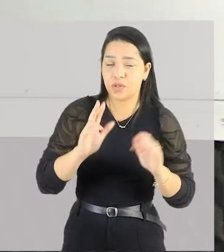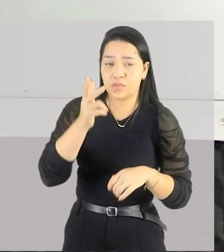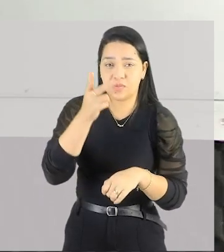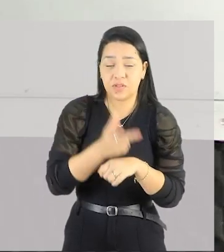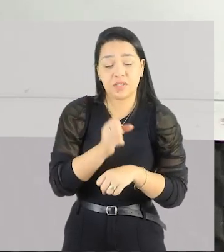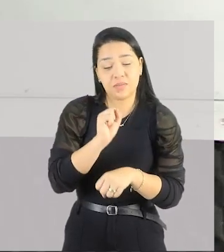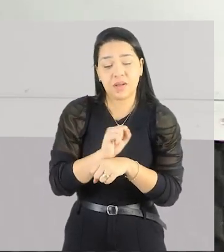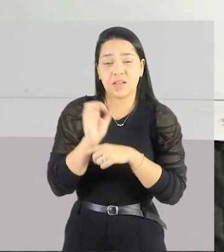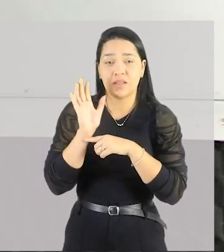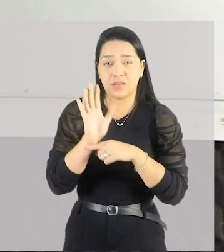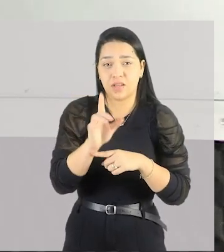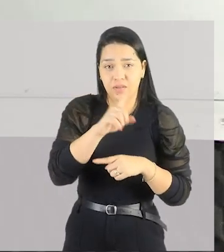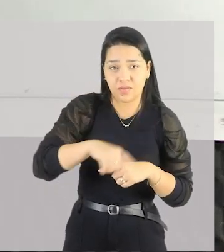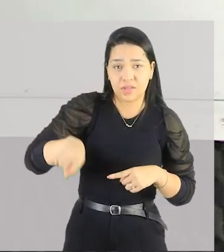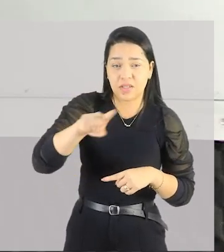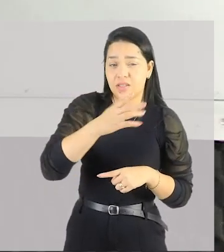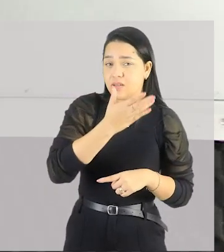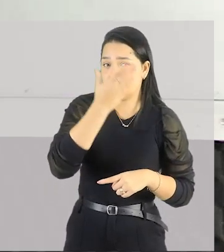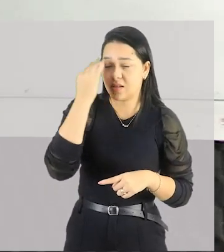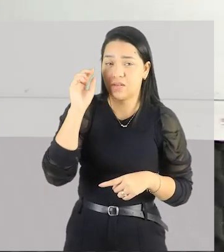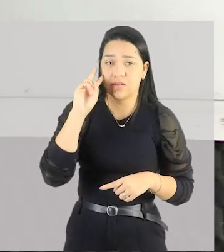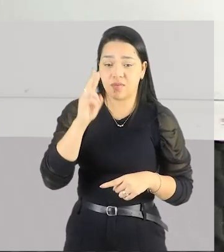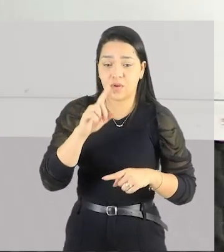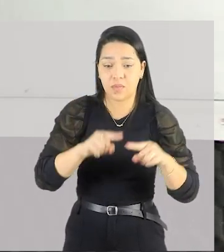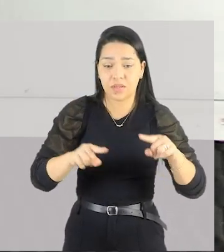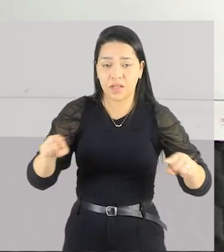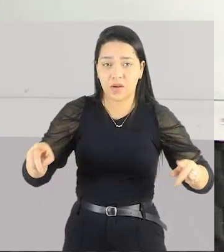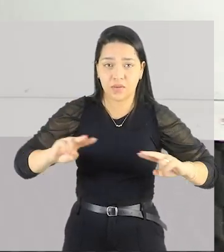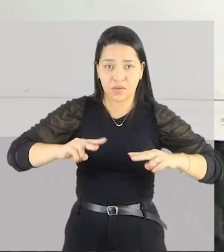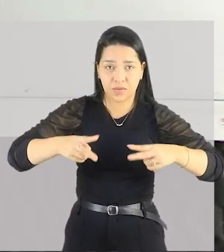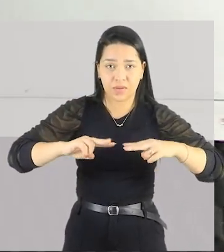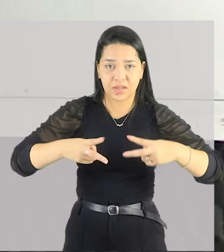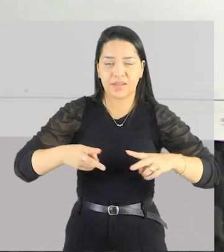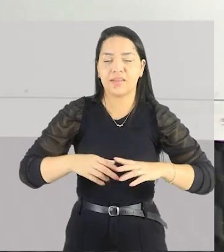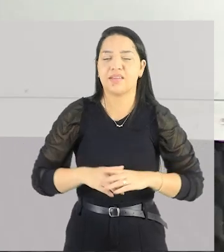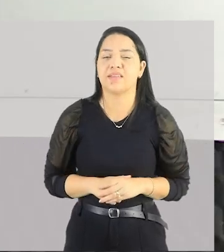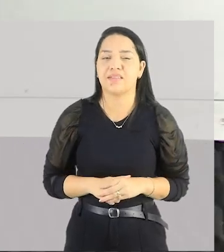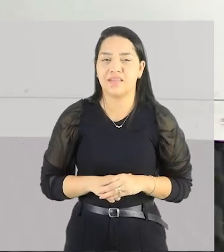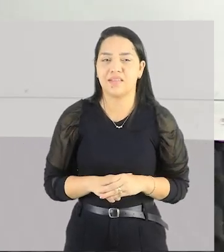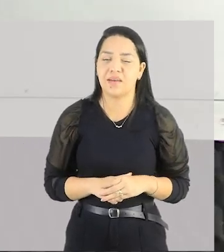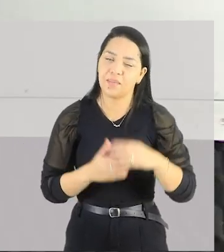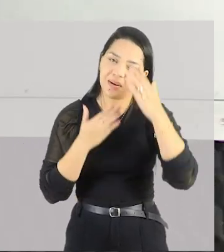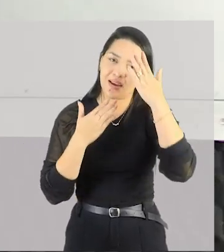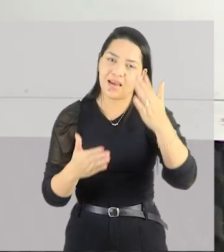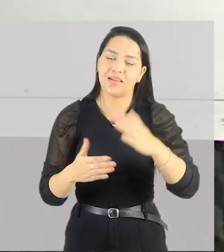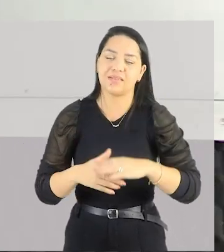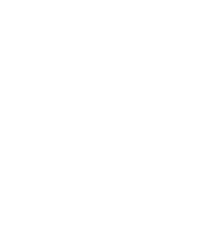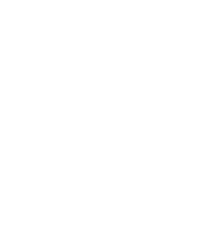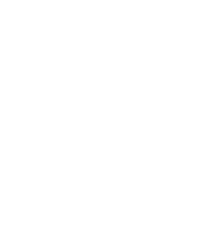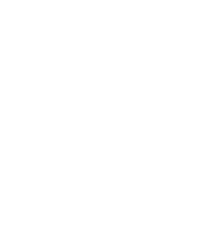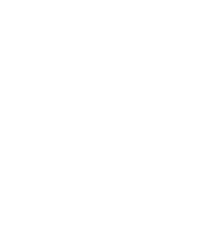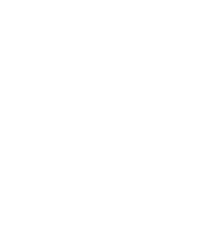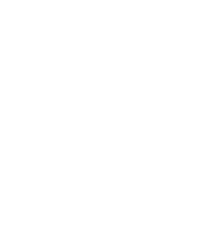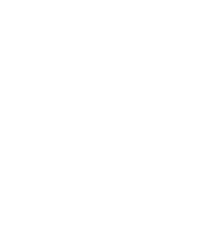ok? Espero ter ajudado os senhores. Não esqueça de acessar o nosso material que está no link. Valeu, pessoal!